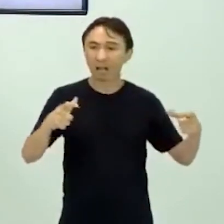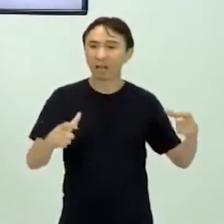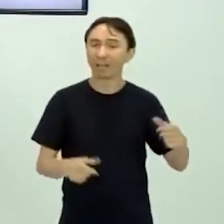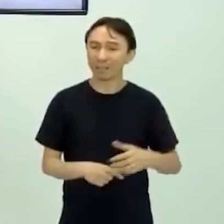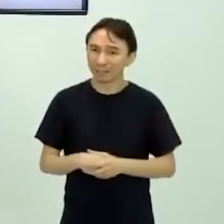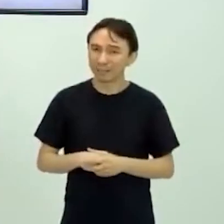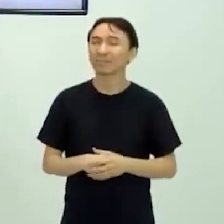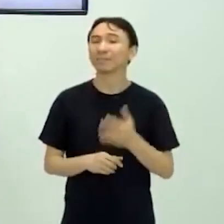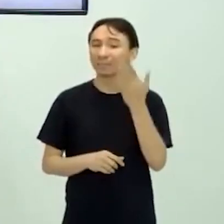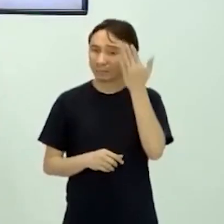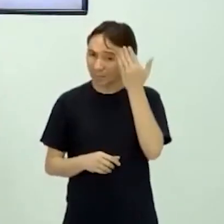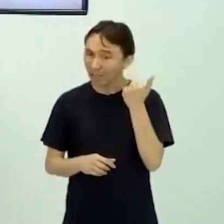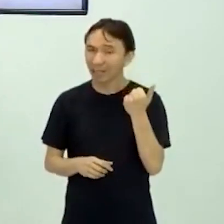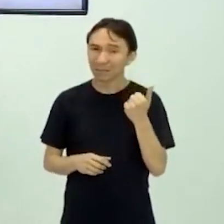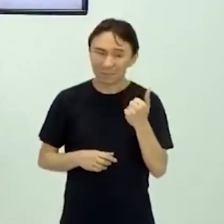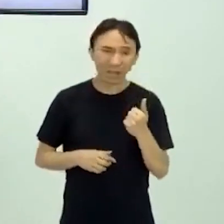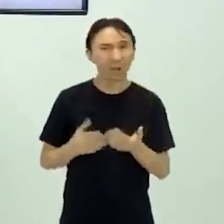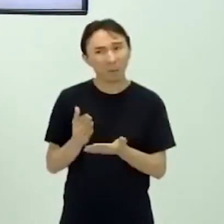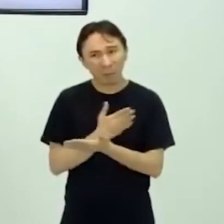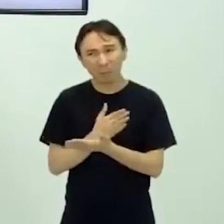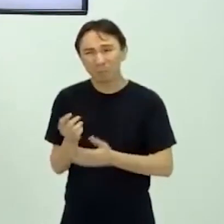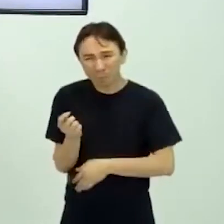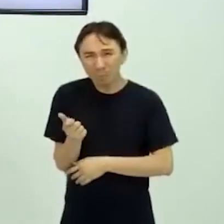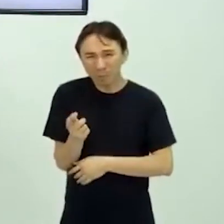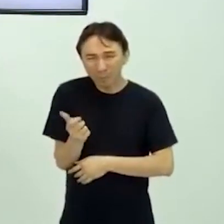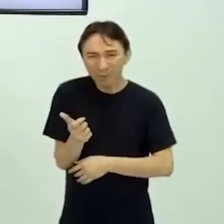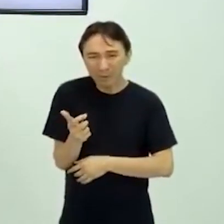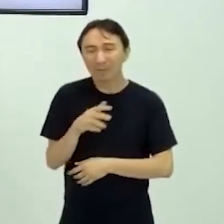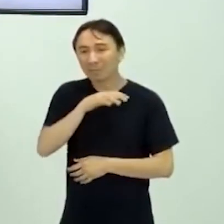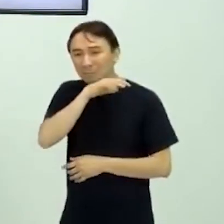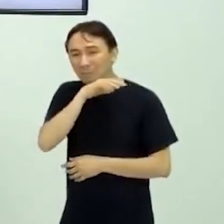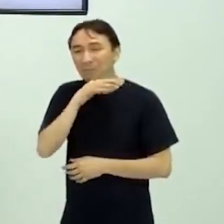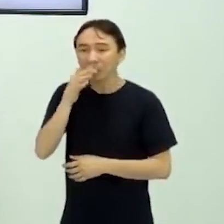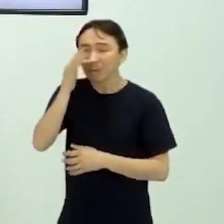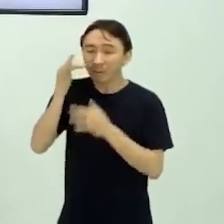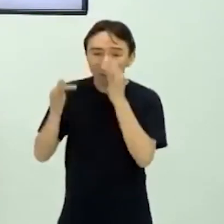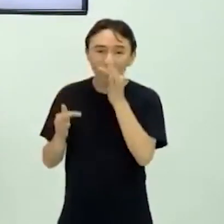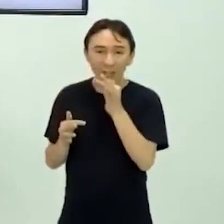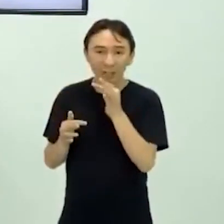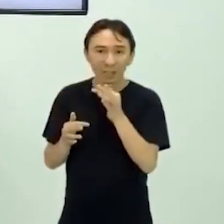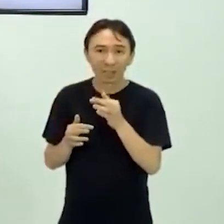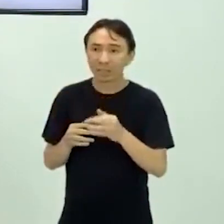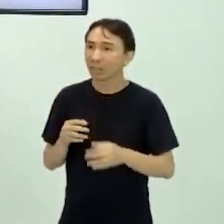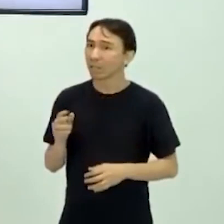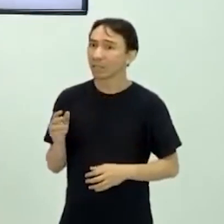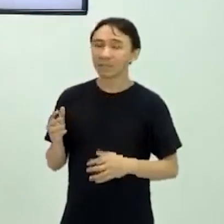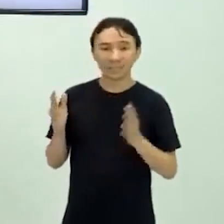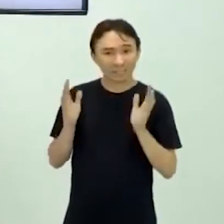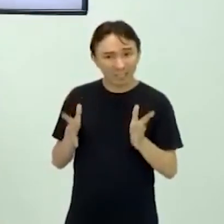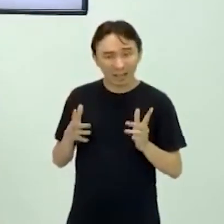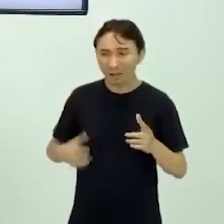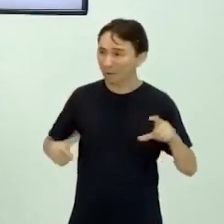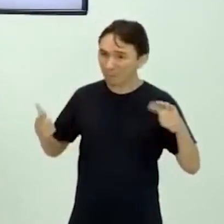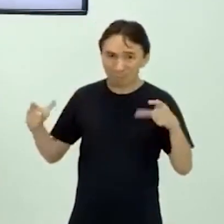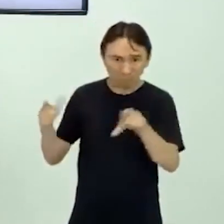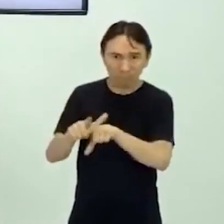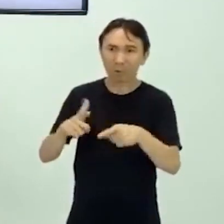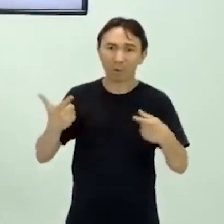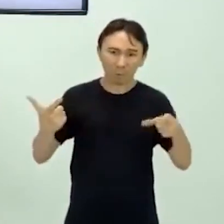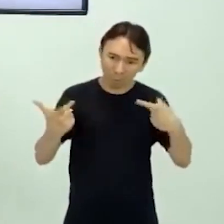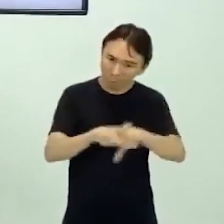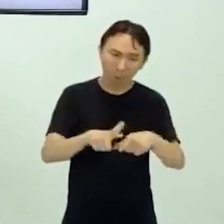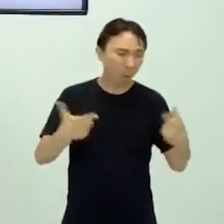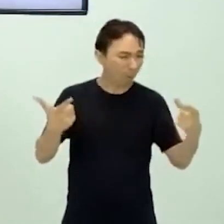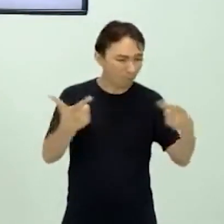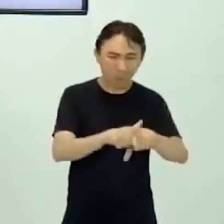milhares de espécies, não são centenas ou dezenas, milhares de espécies aí foram dizimadas aí com o passar do tempo, ou por